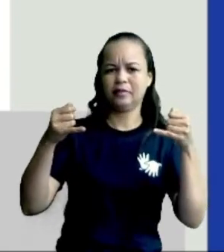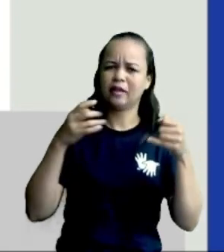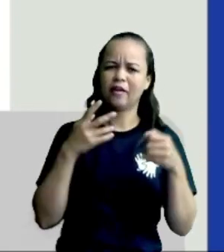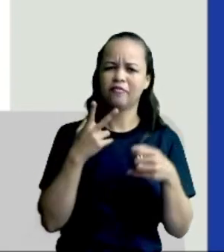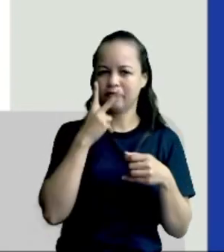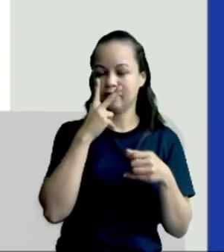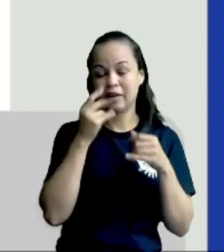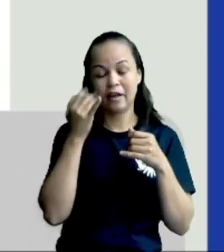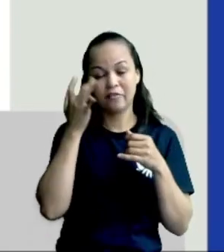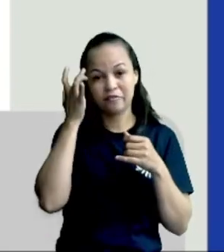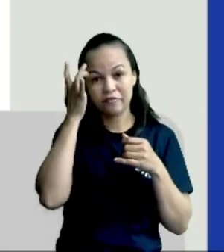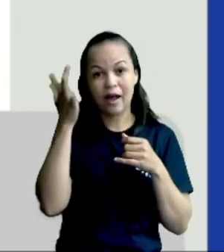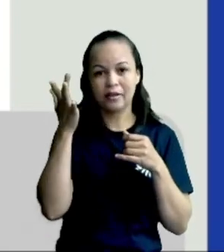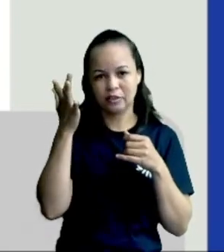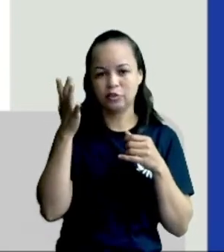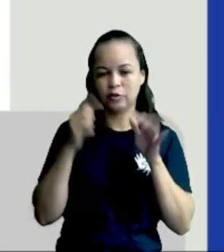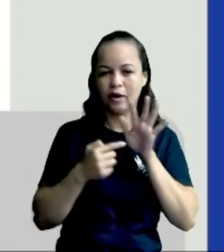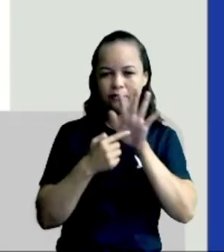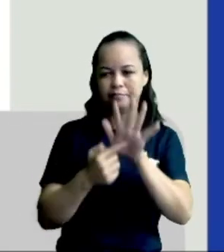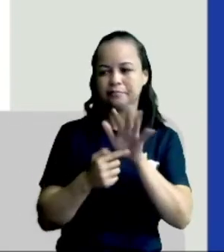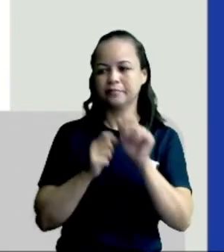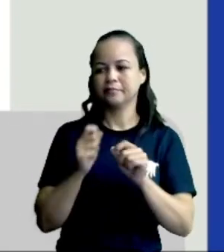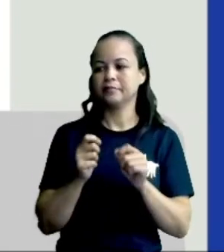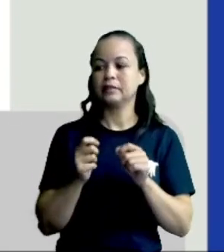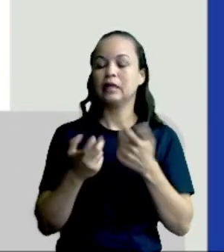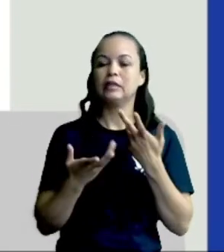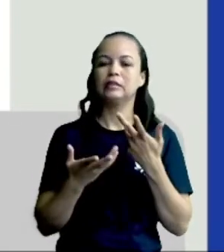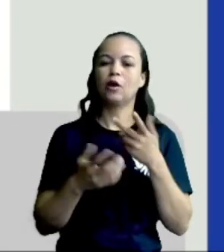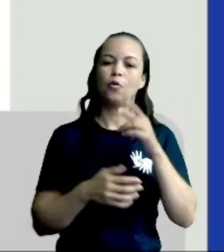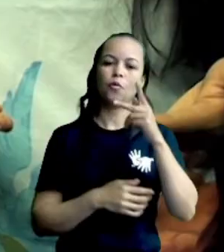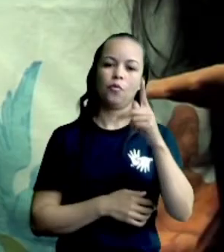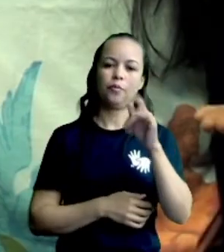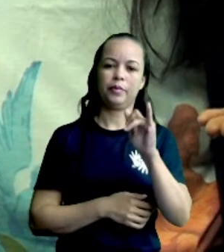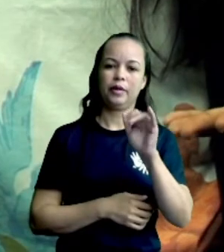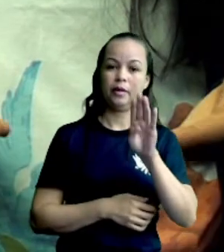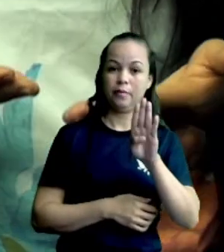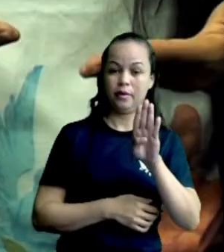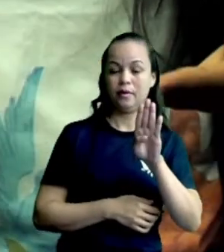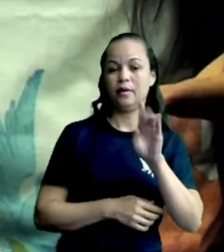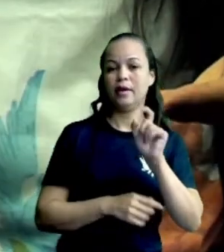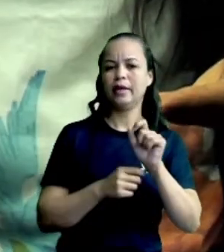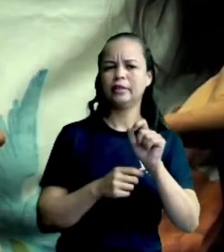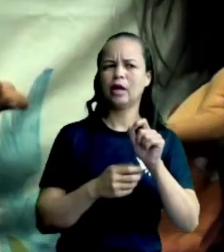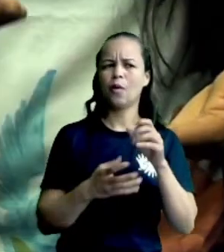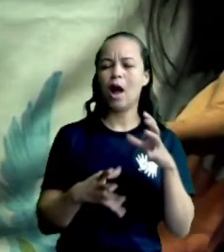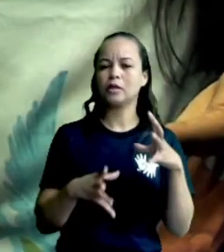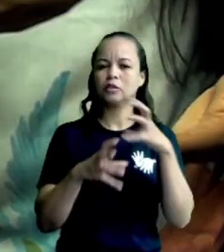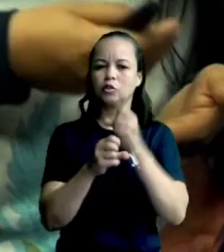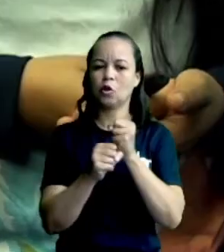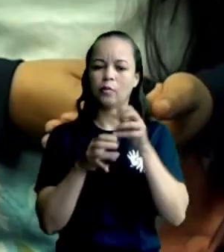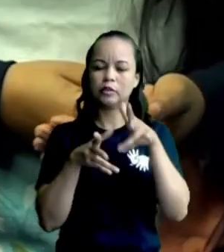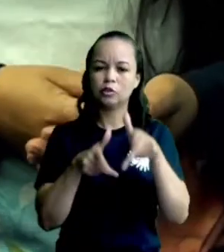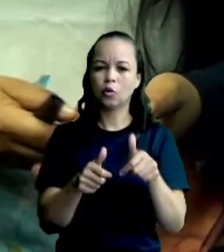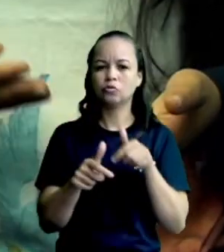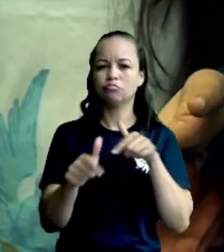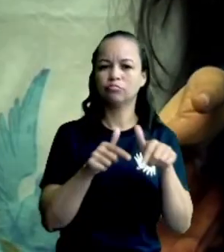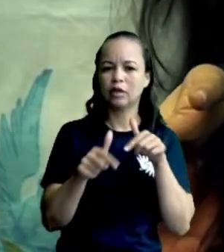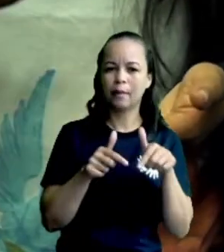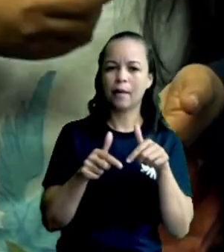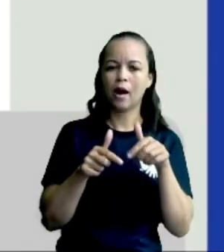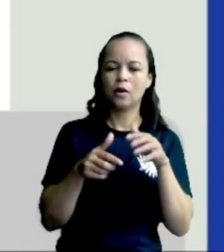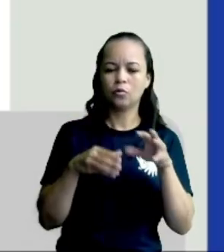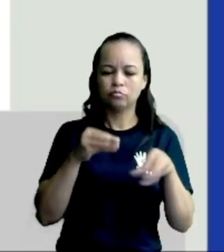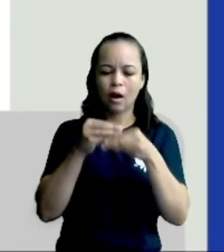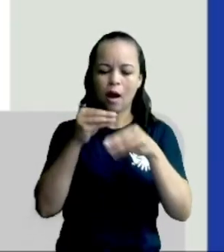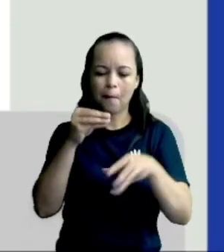foi que aconteceu aí? O PIB, ou seja, a soma de todos os bens e serviços acumulados aí, ó,